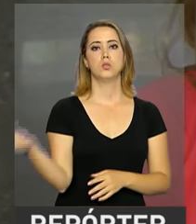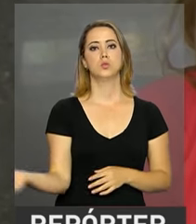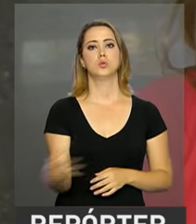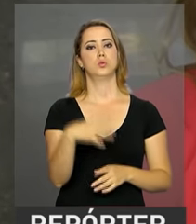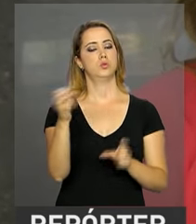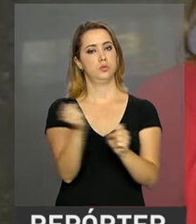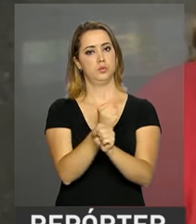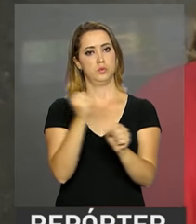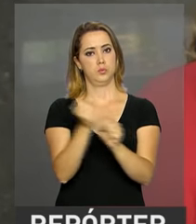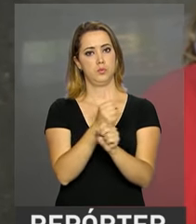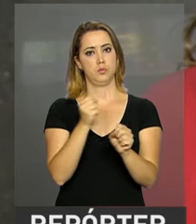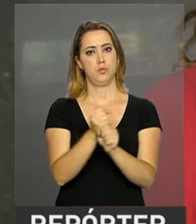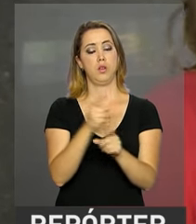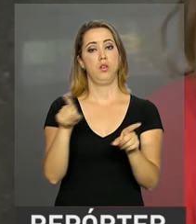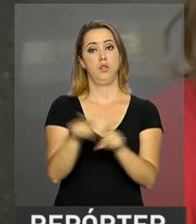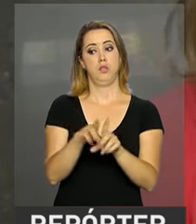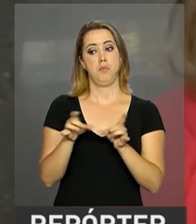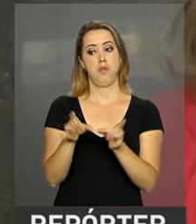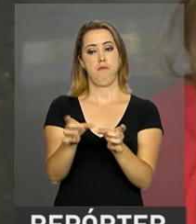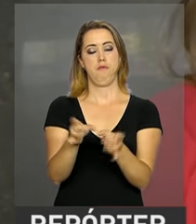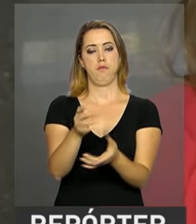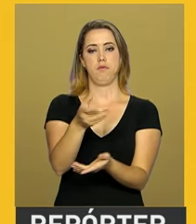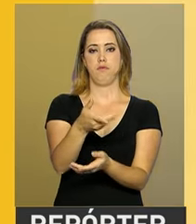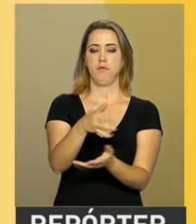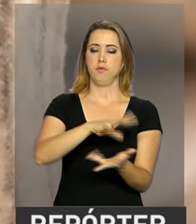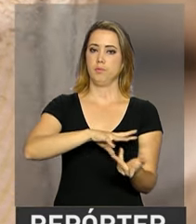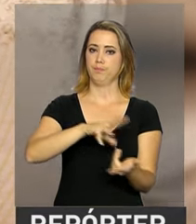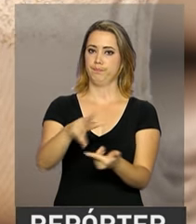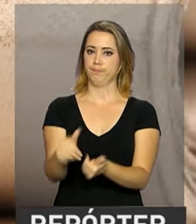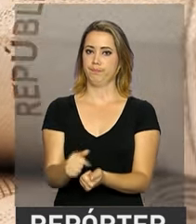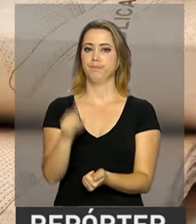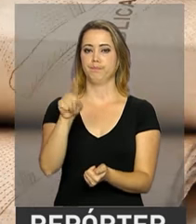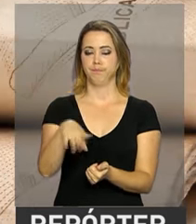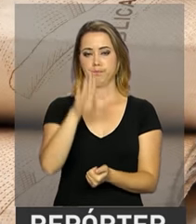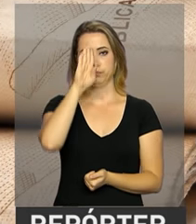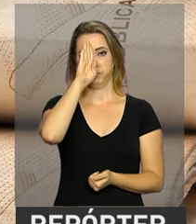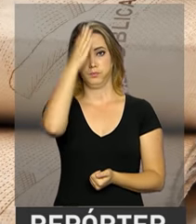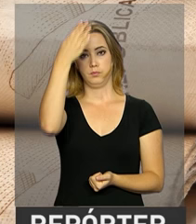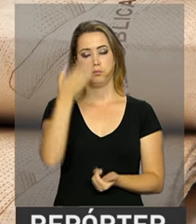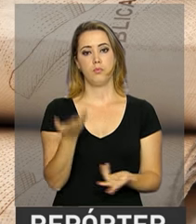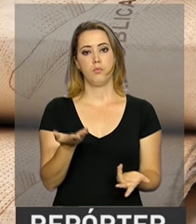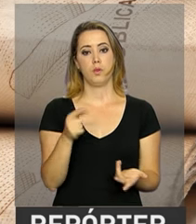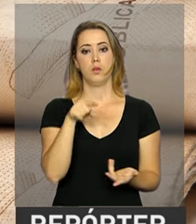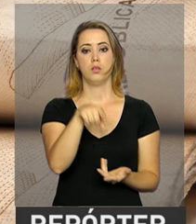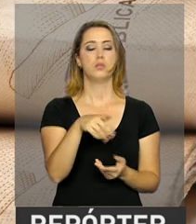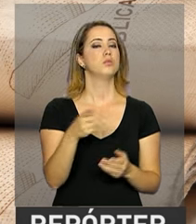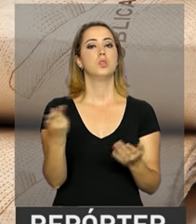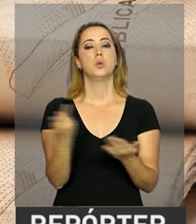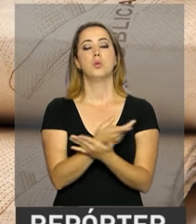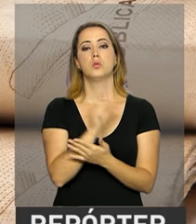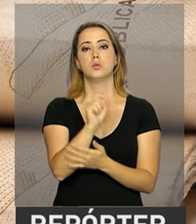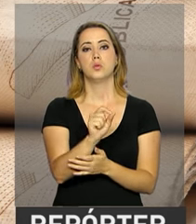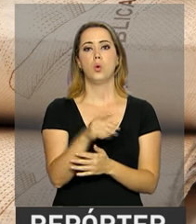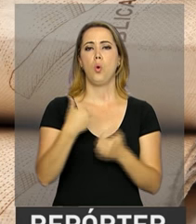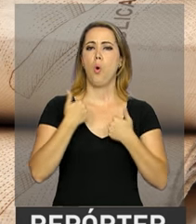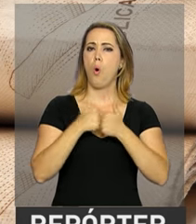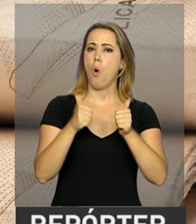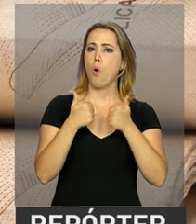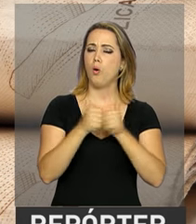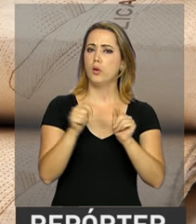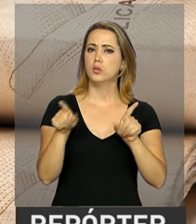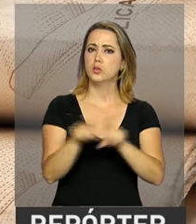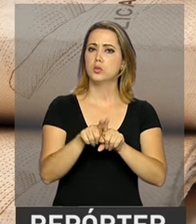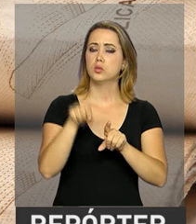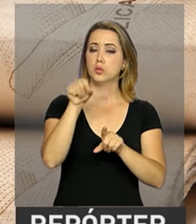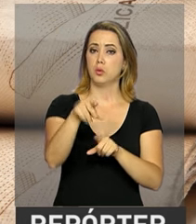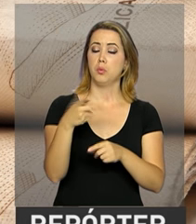infraestrutura e a terão prioridade o apoio a projetos sustentáveis passa por exemplo a ônibus e caminhões com